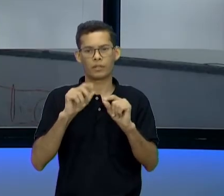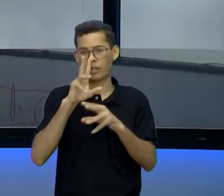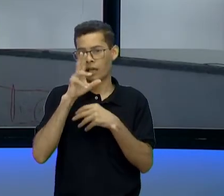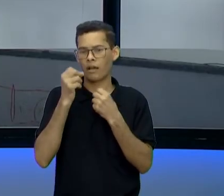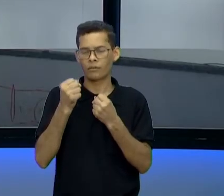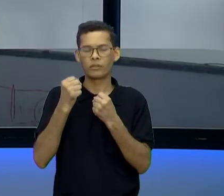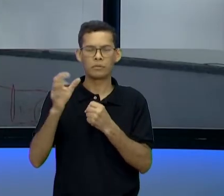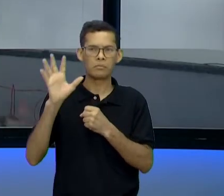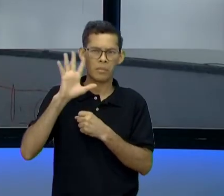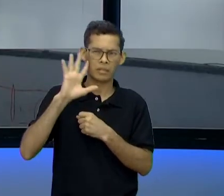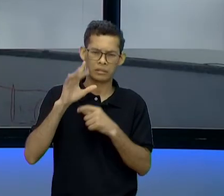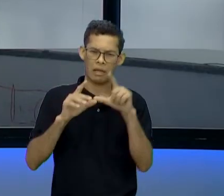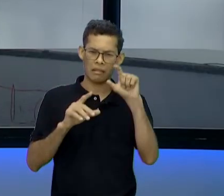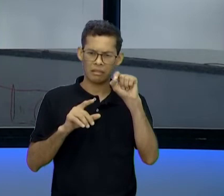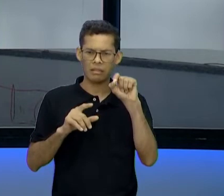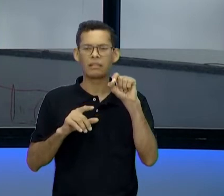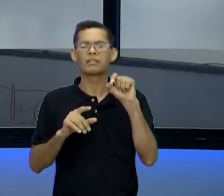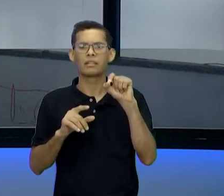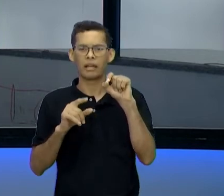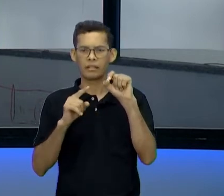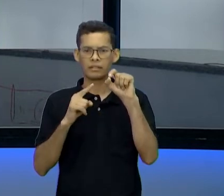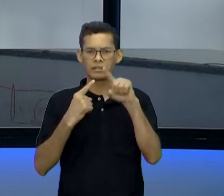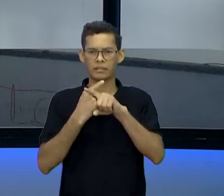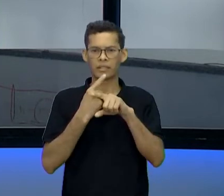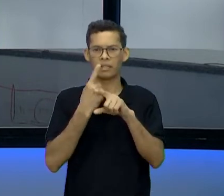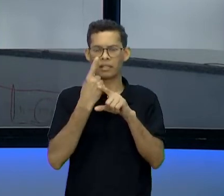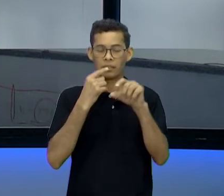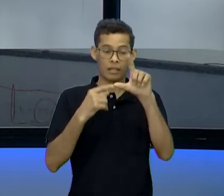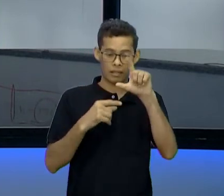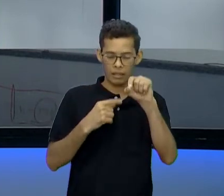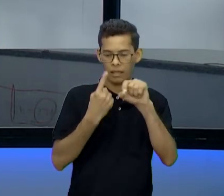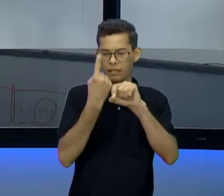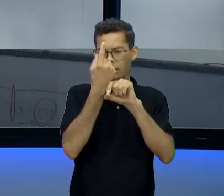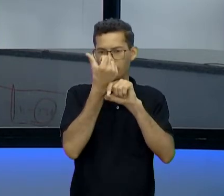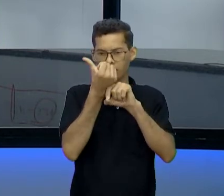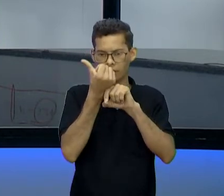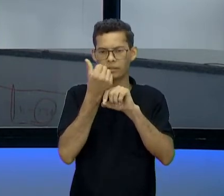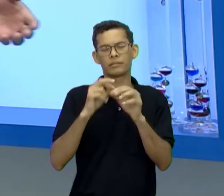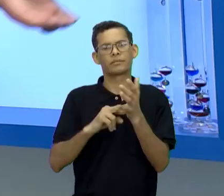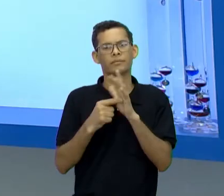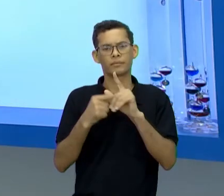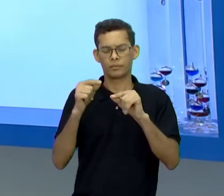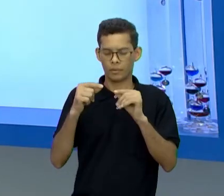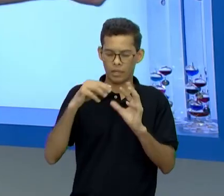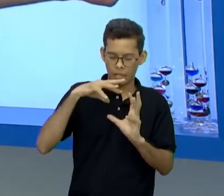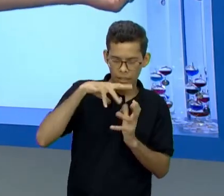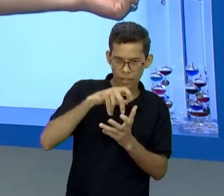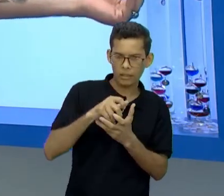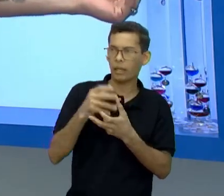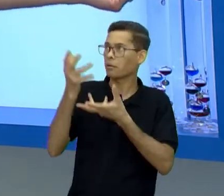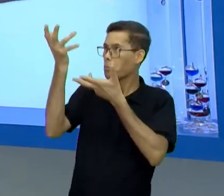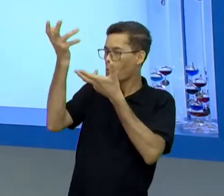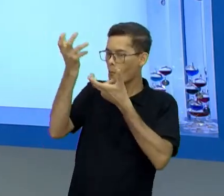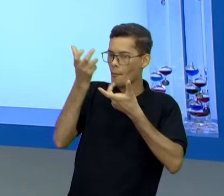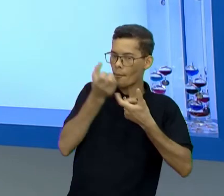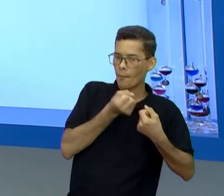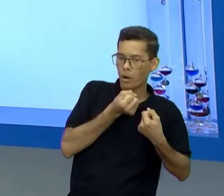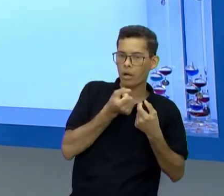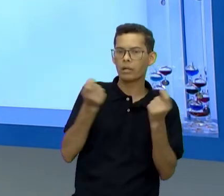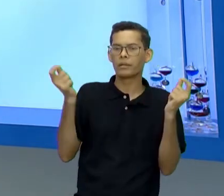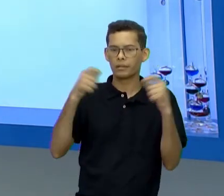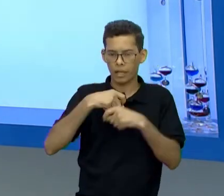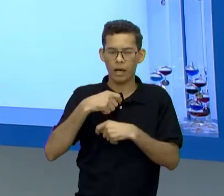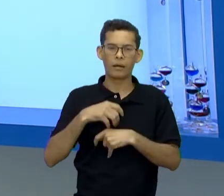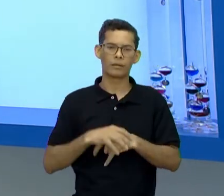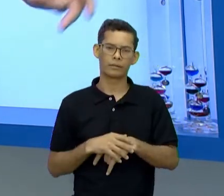10 a 16 é significativa, tá? No caso. Então é sinal que a Terra pode atrair esse asteroide em direção a ela, né? Isso